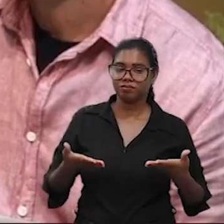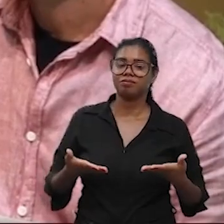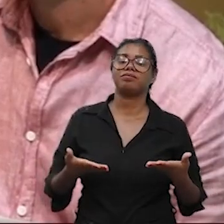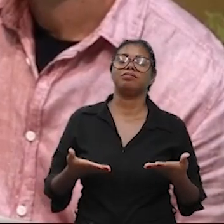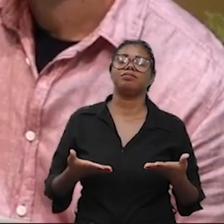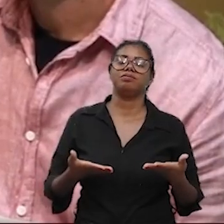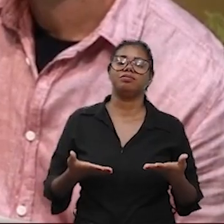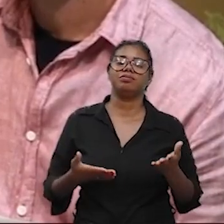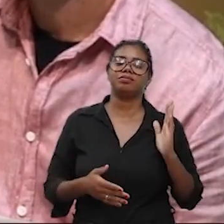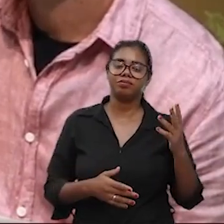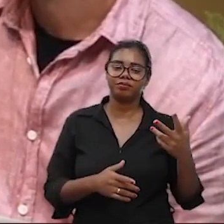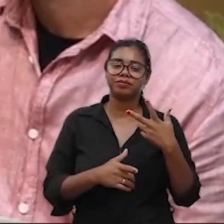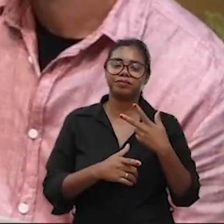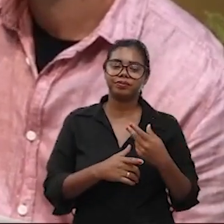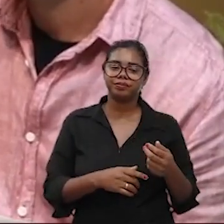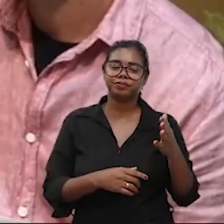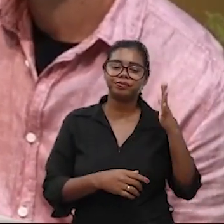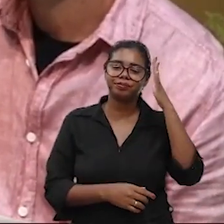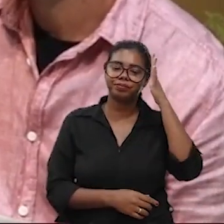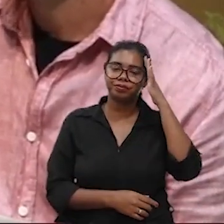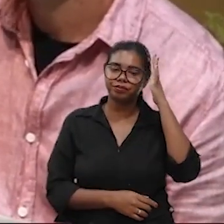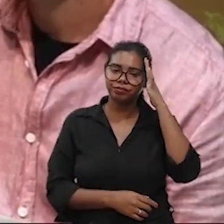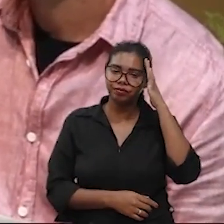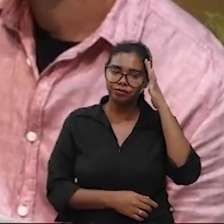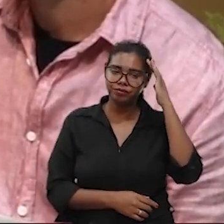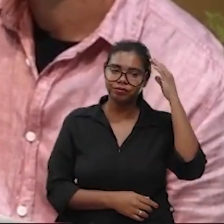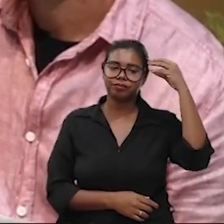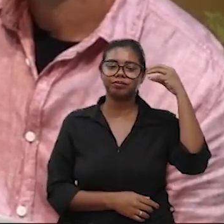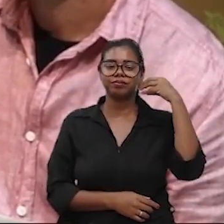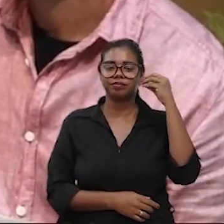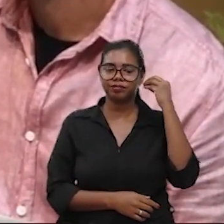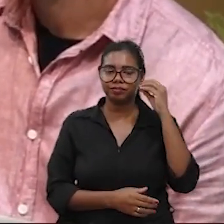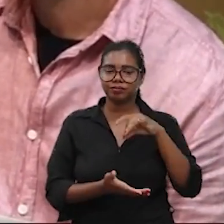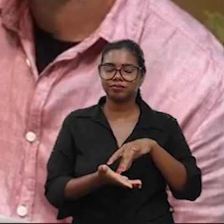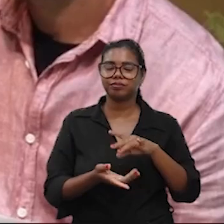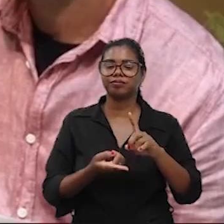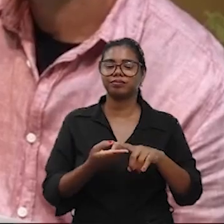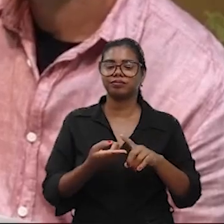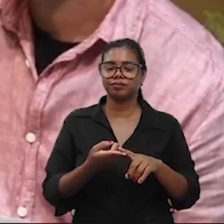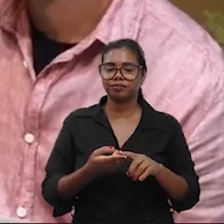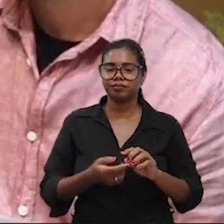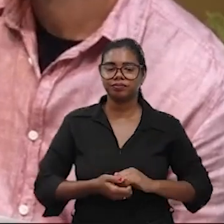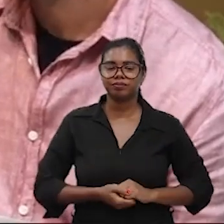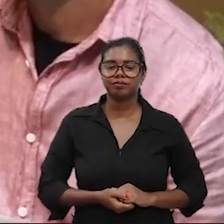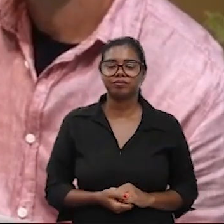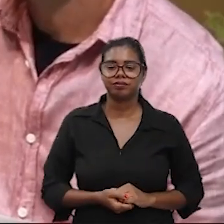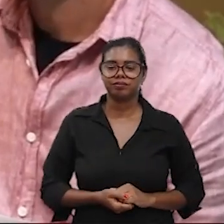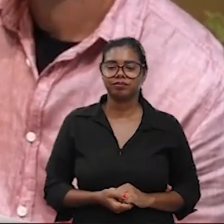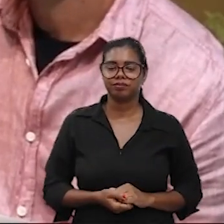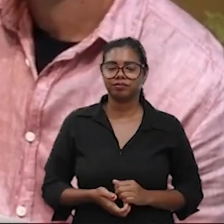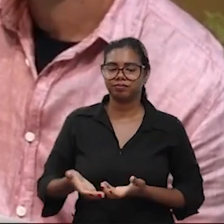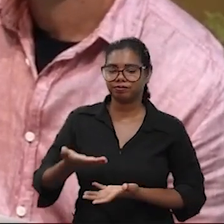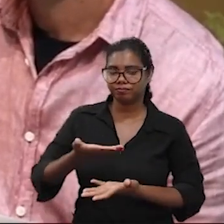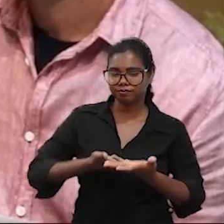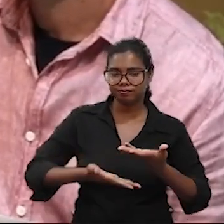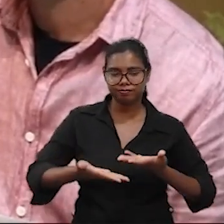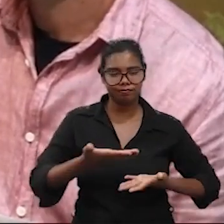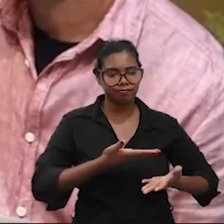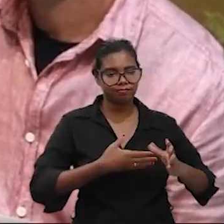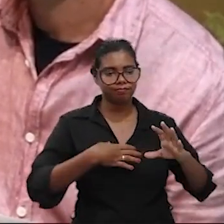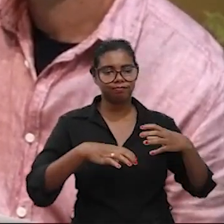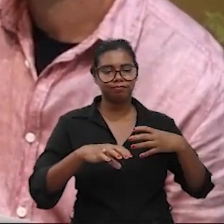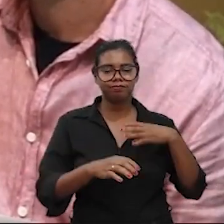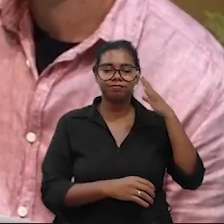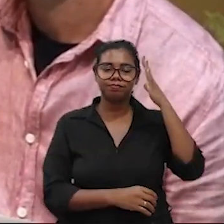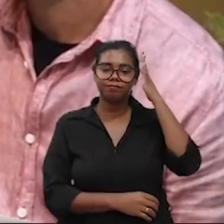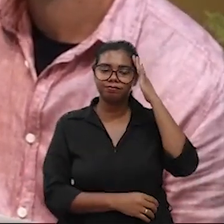né, entendendo e amadurecendo sobre isso, com mais neutralidade, com mais imparcialidade, né, entendendo que